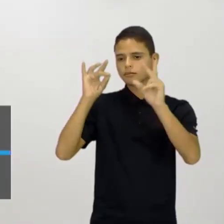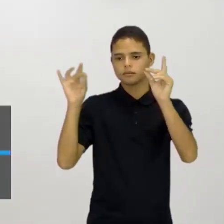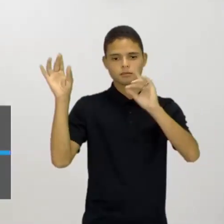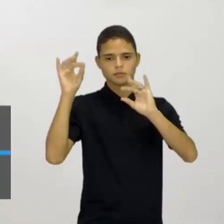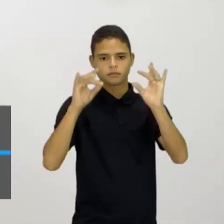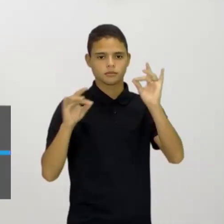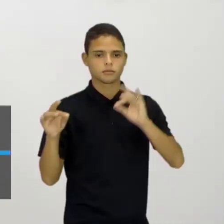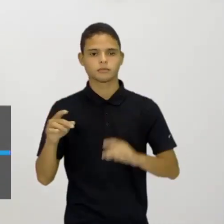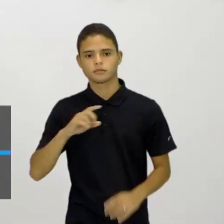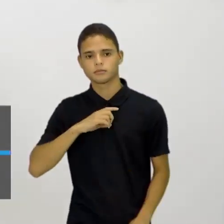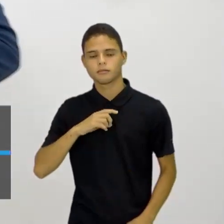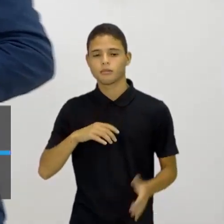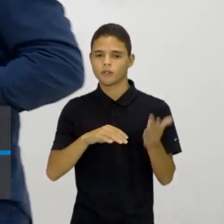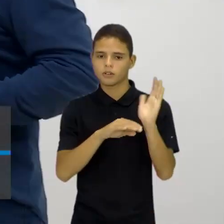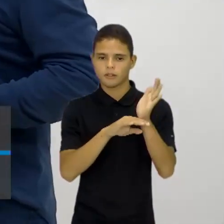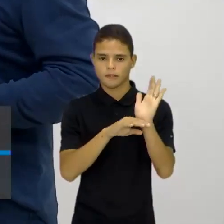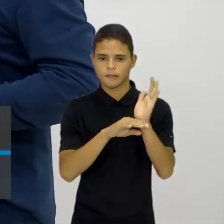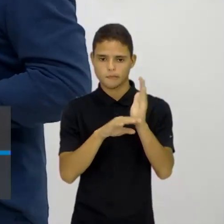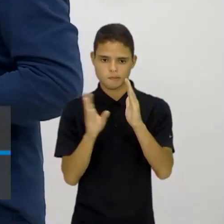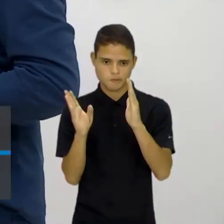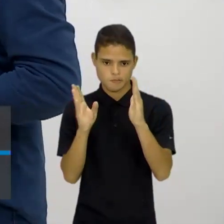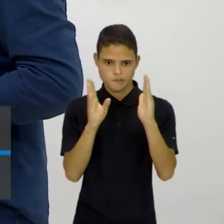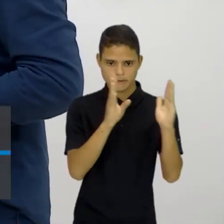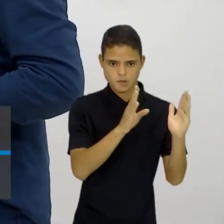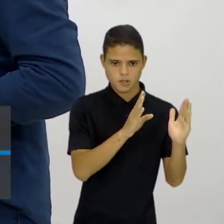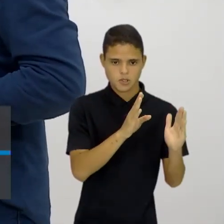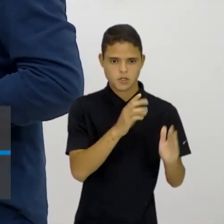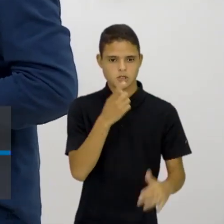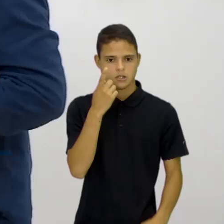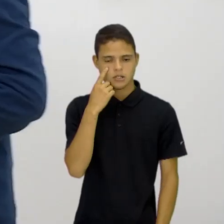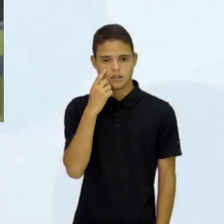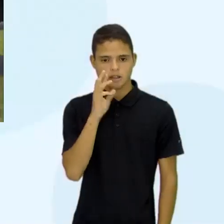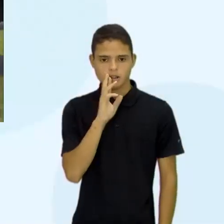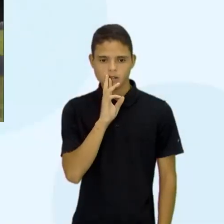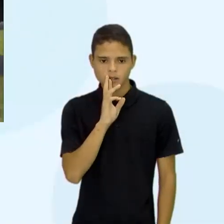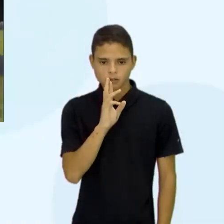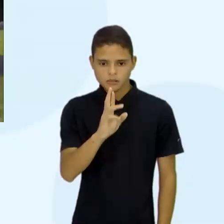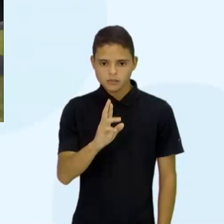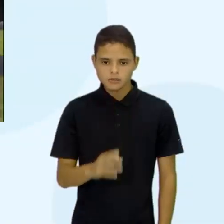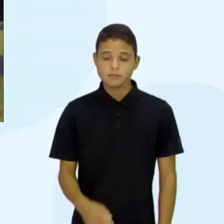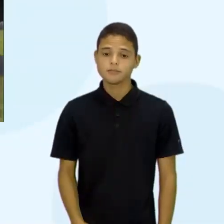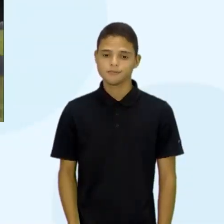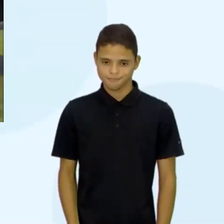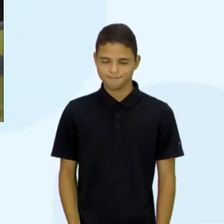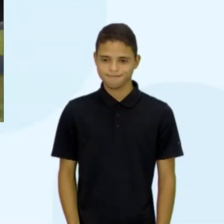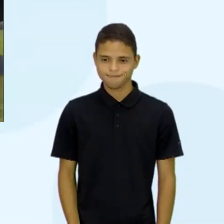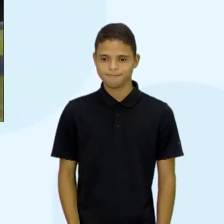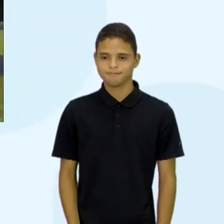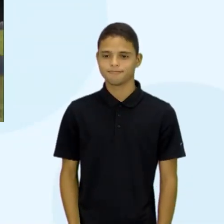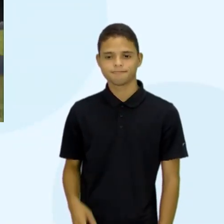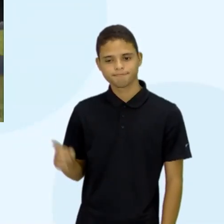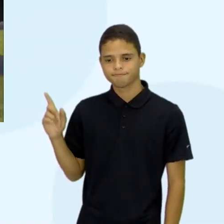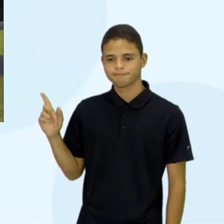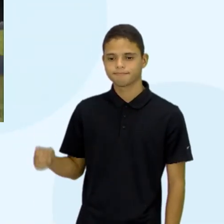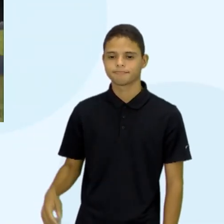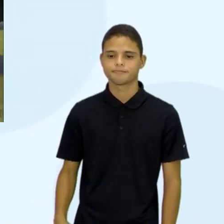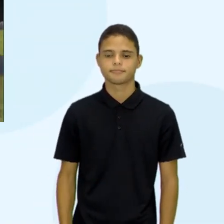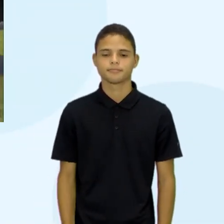nascem e eu trouxe aqui um videozinho Já respondi para você a pergunta Olha que bacana Vamos colocar ele para rodar